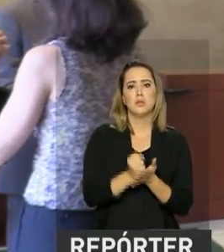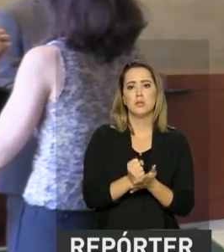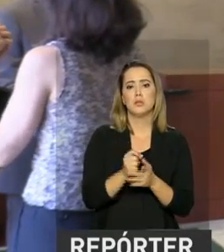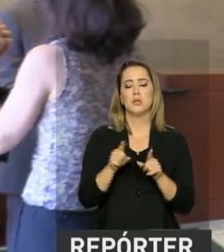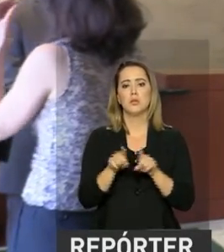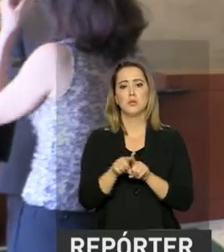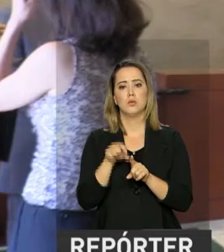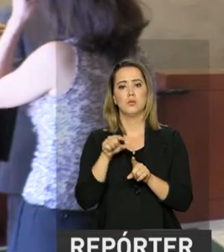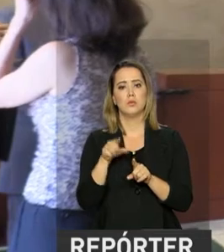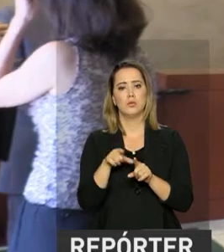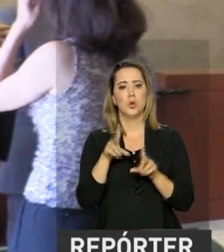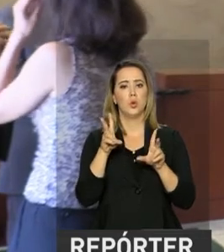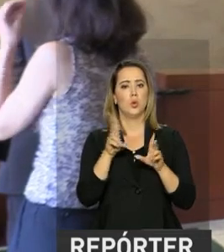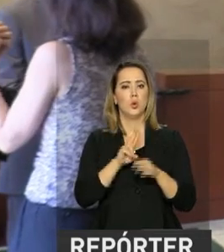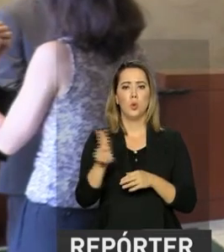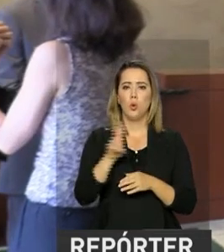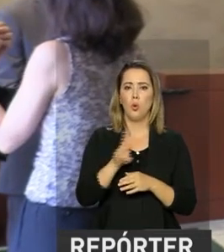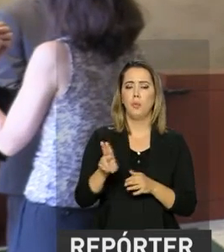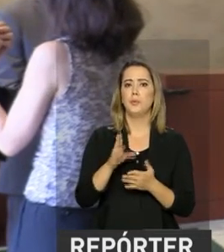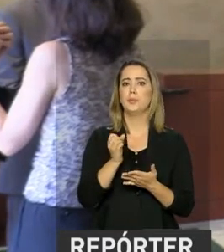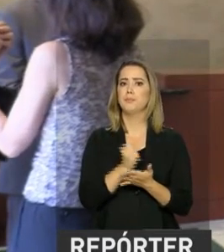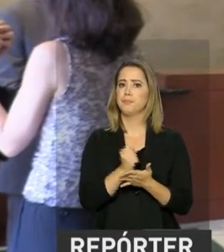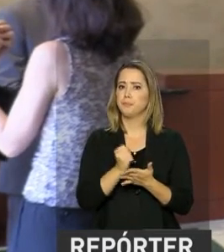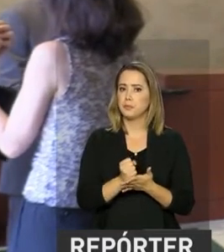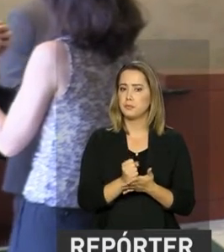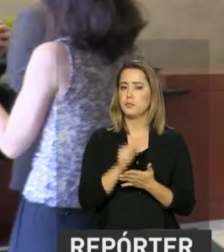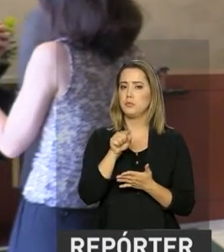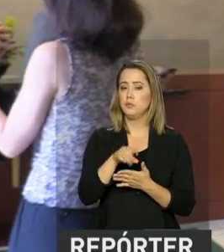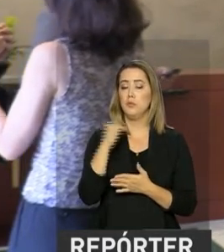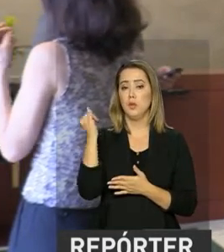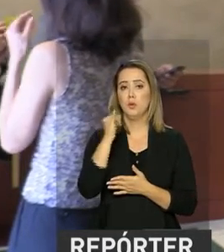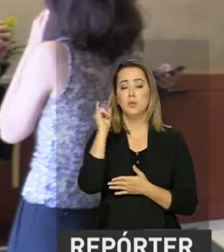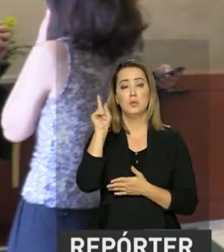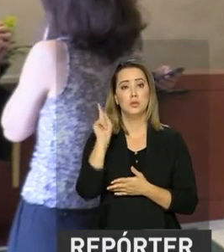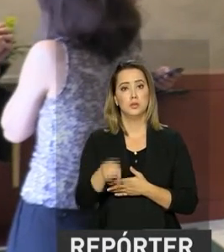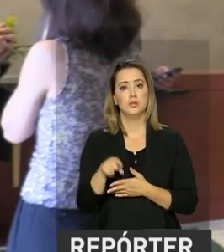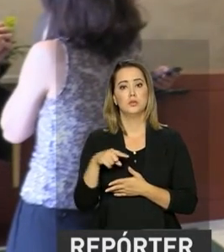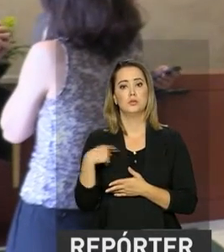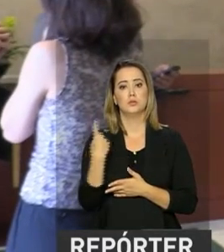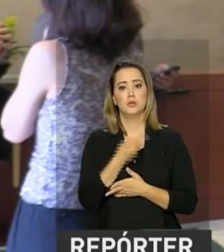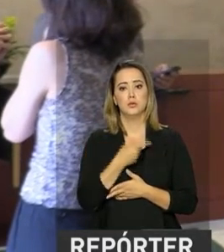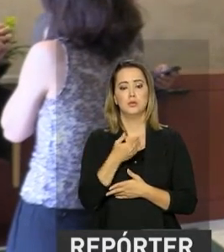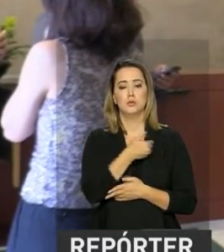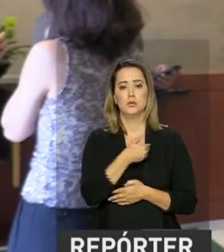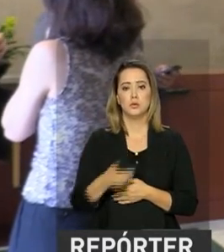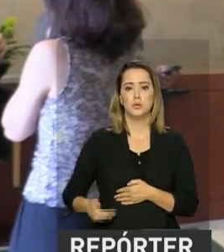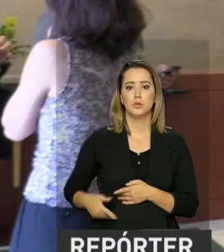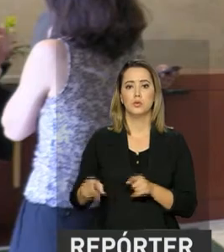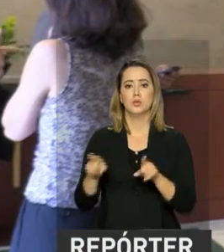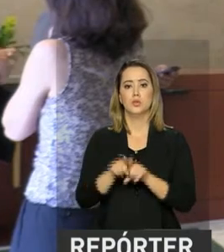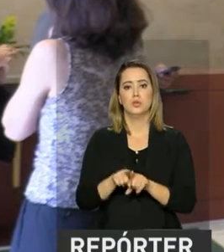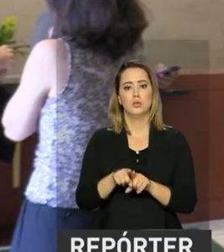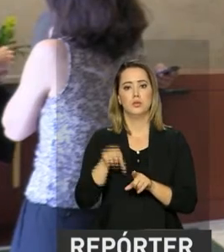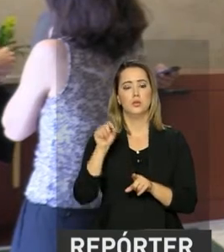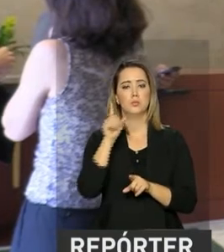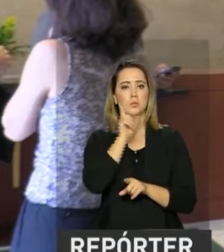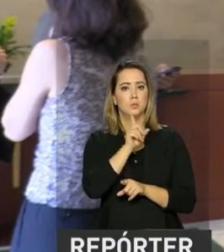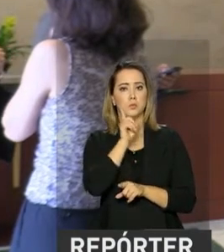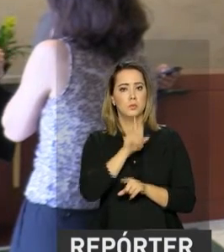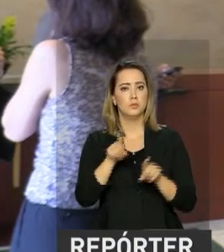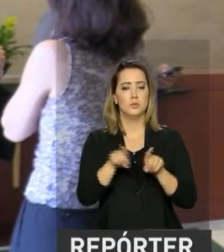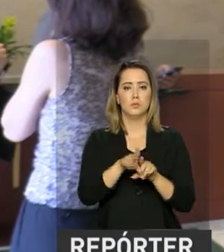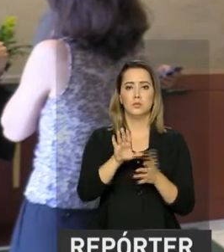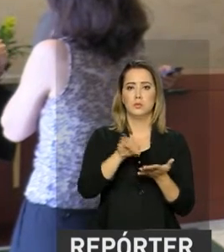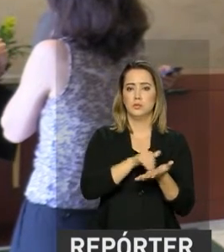certificado, nomenclatura de certificados, enfim. O importante é que há, por parte do governo americano, principalmente por parte do